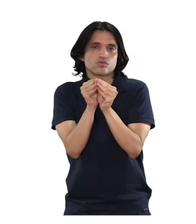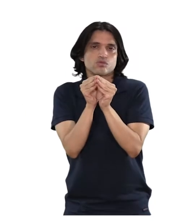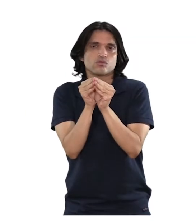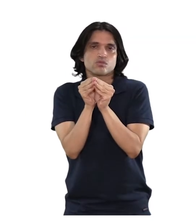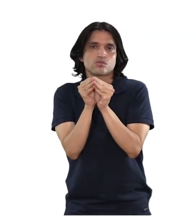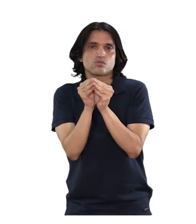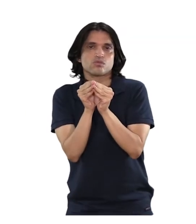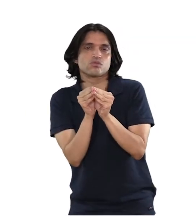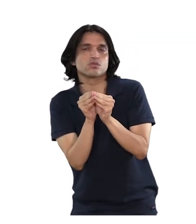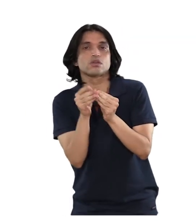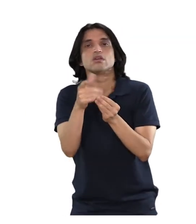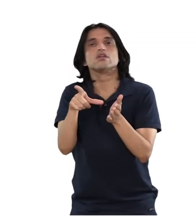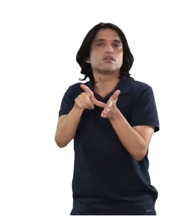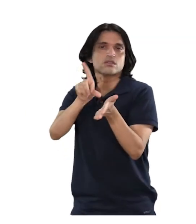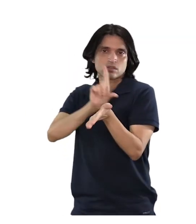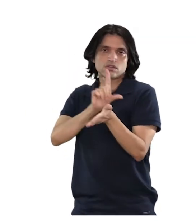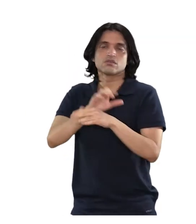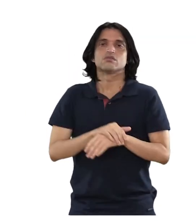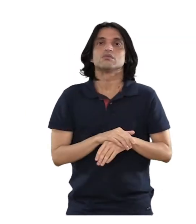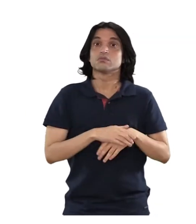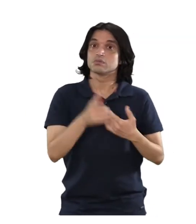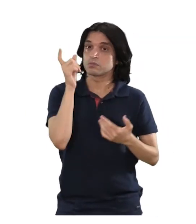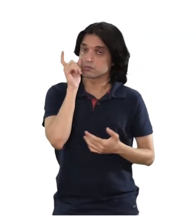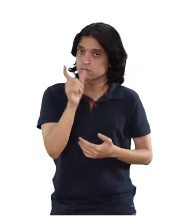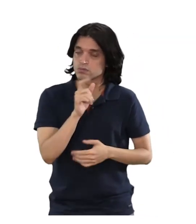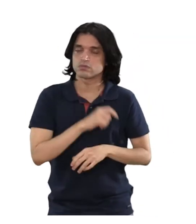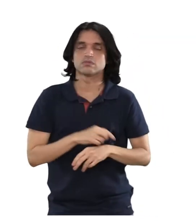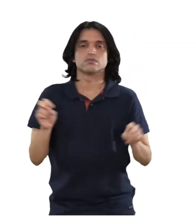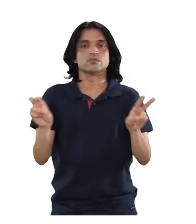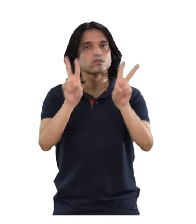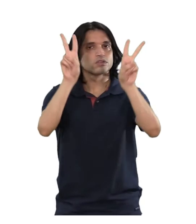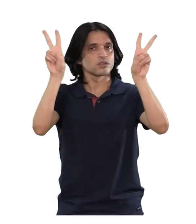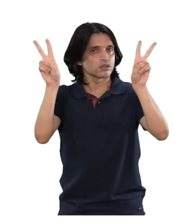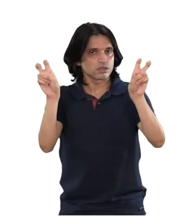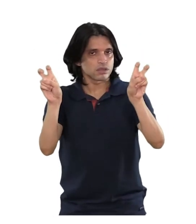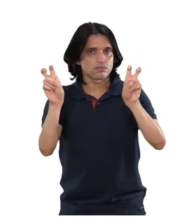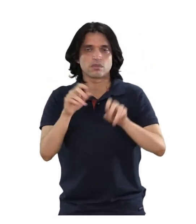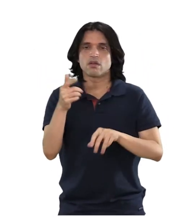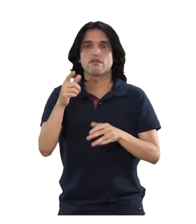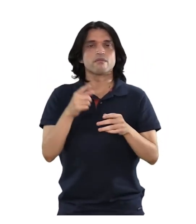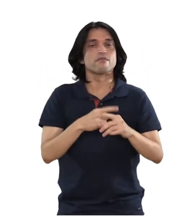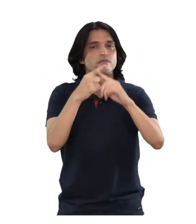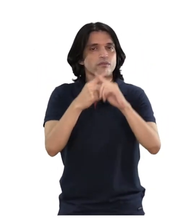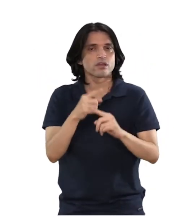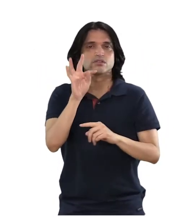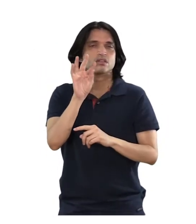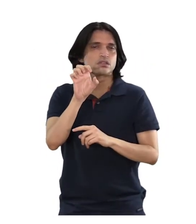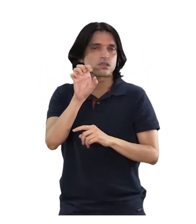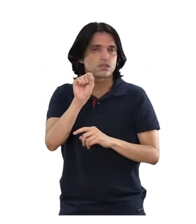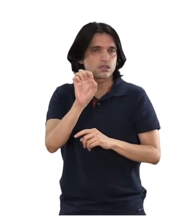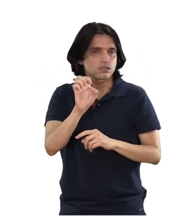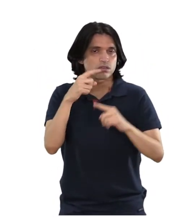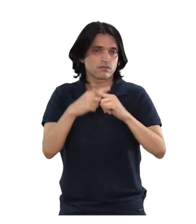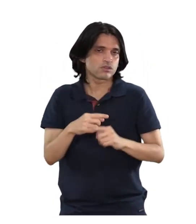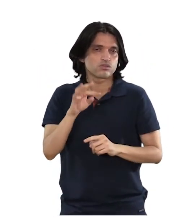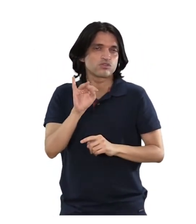desenvolvimento. Atenção aqui, fiquem ligados. Tema versus tese versus título. Tema